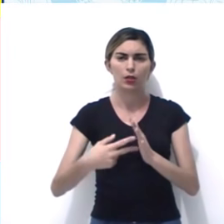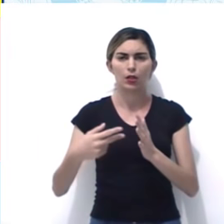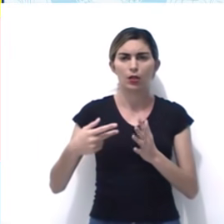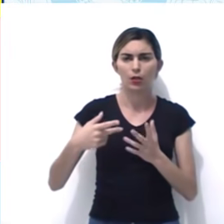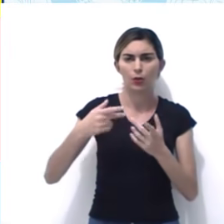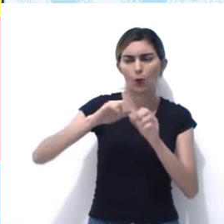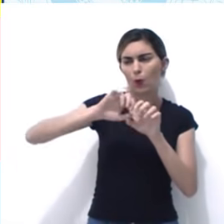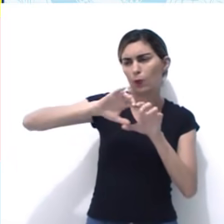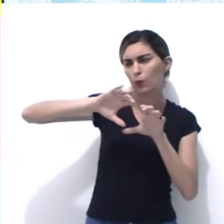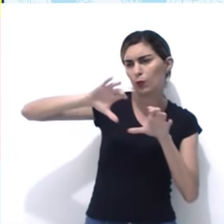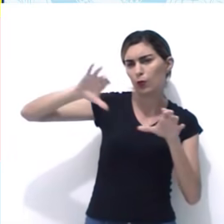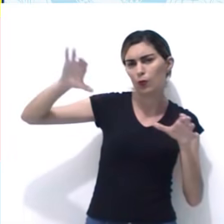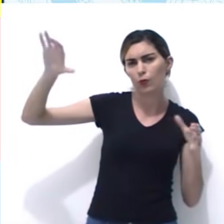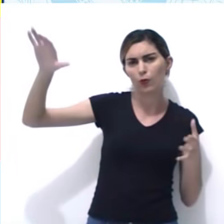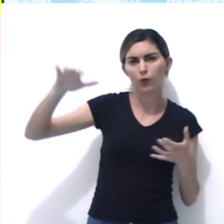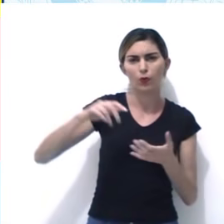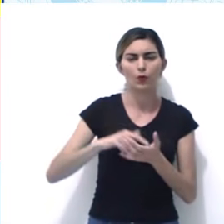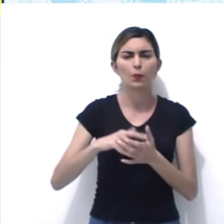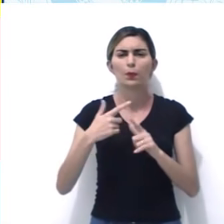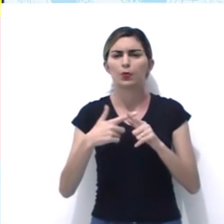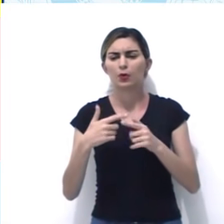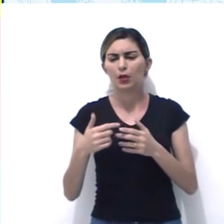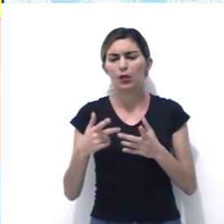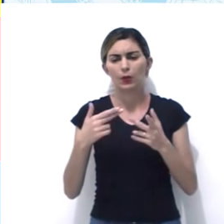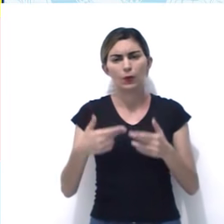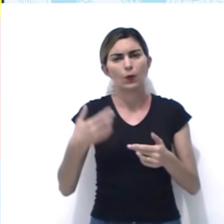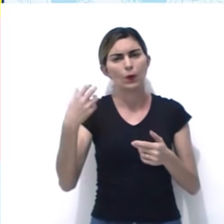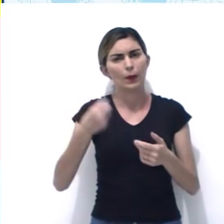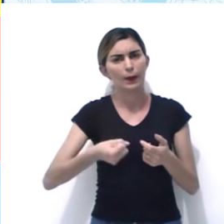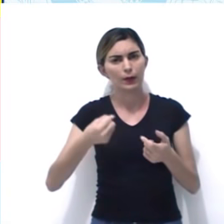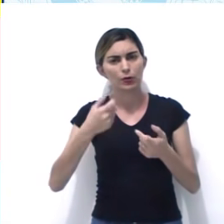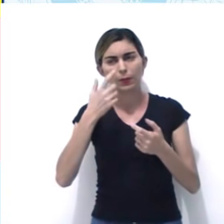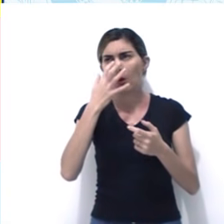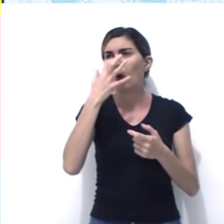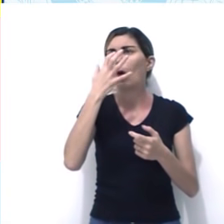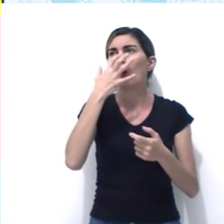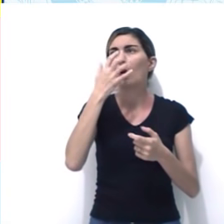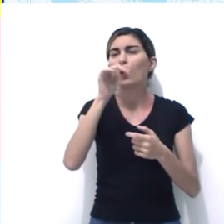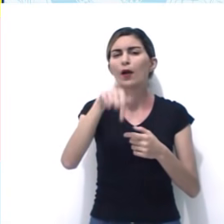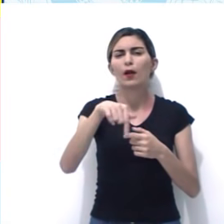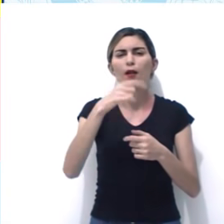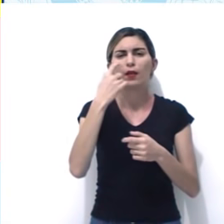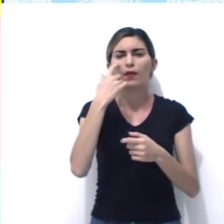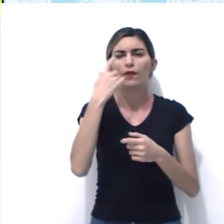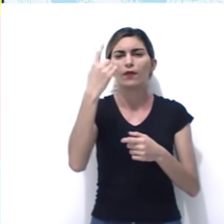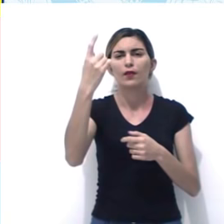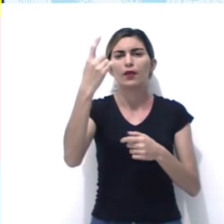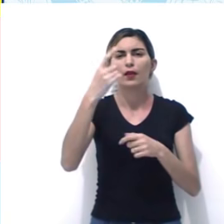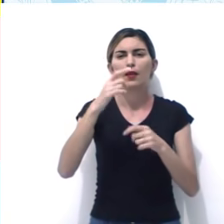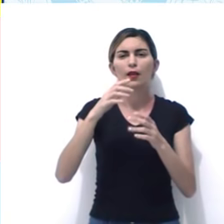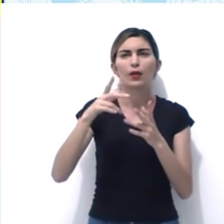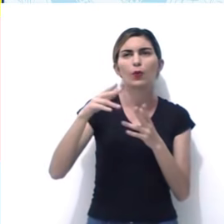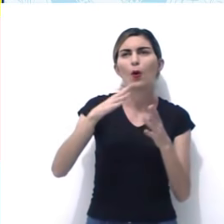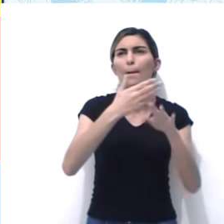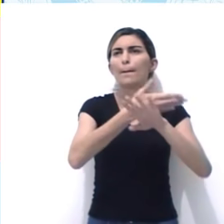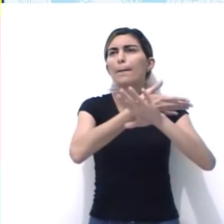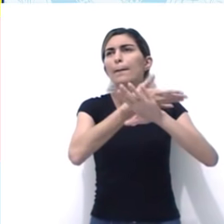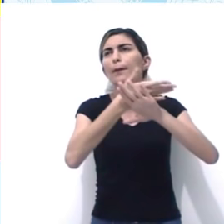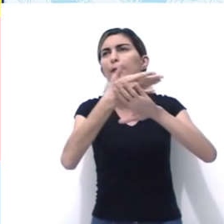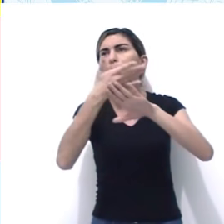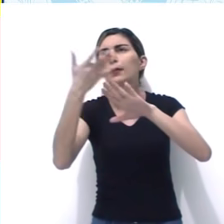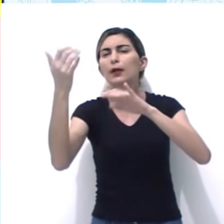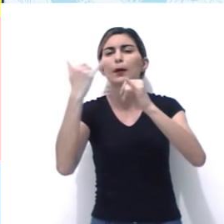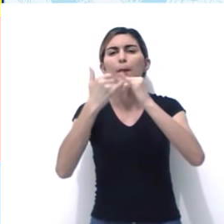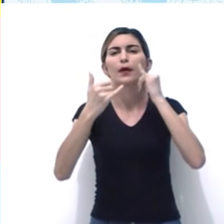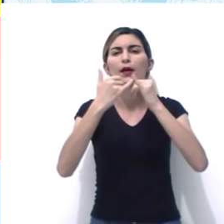porque caminho de leite porque quando observada daqui da terra eles viam caminho branco que parecia um